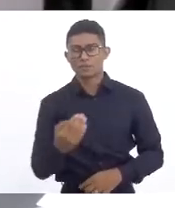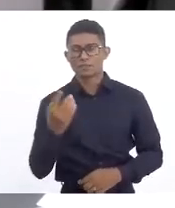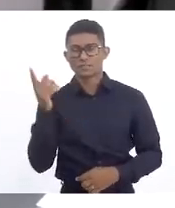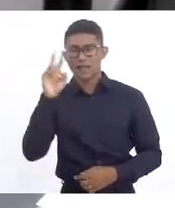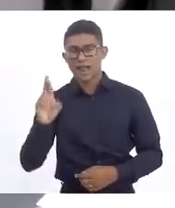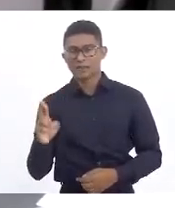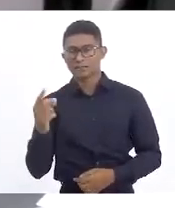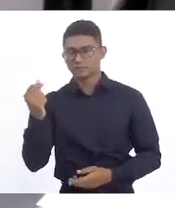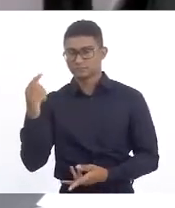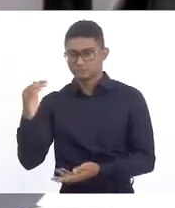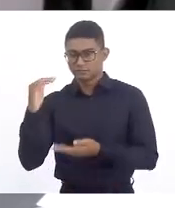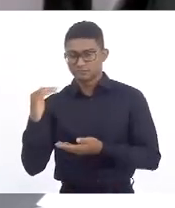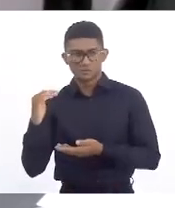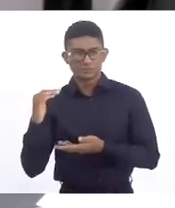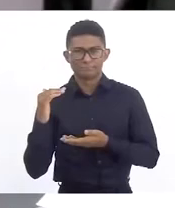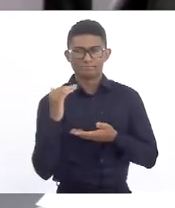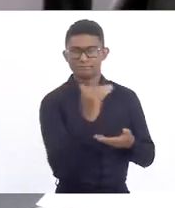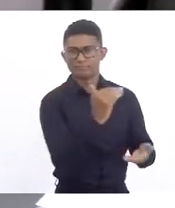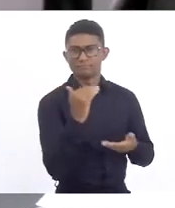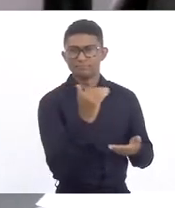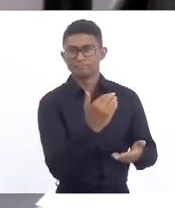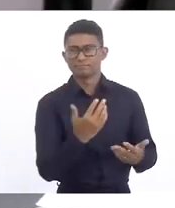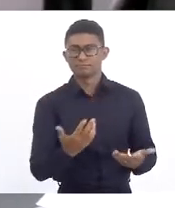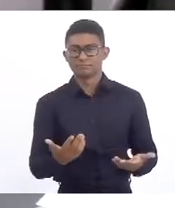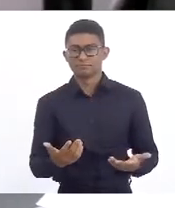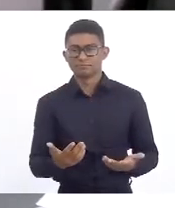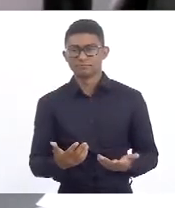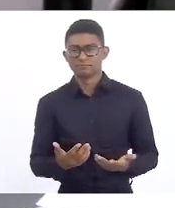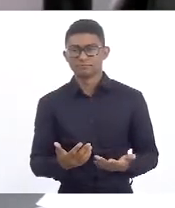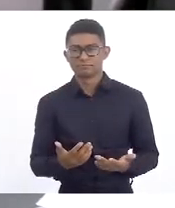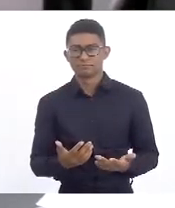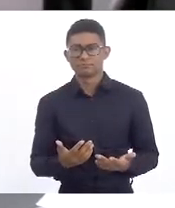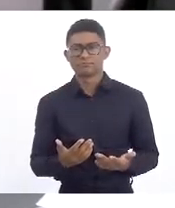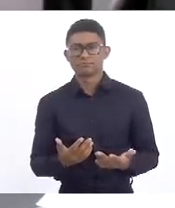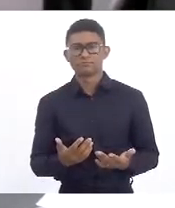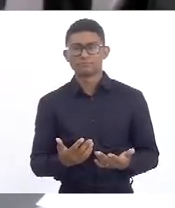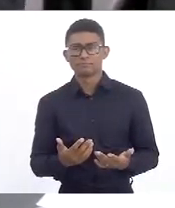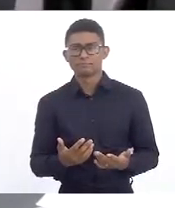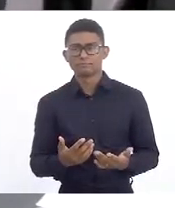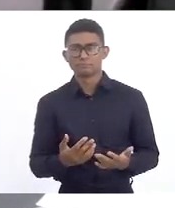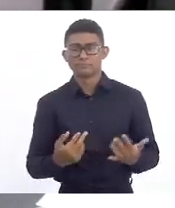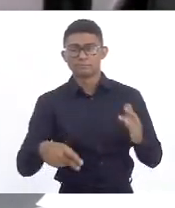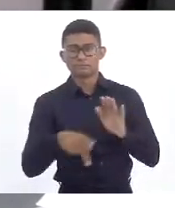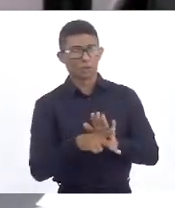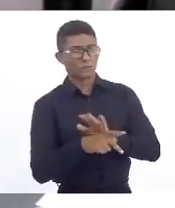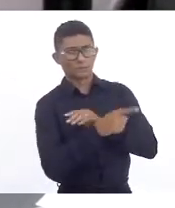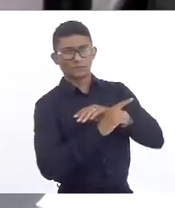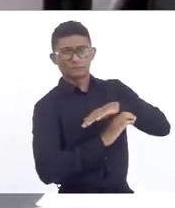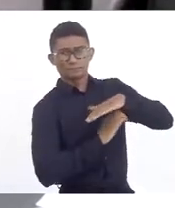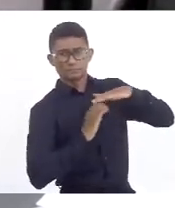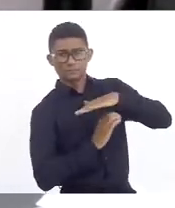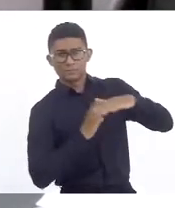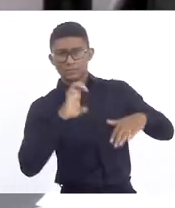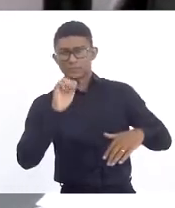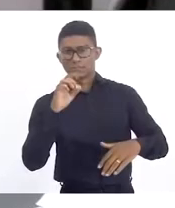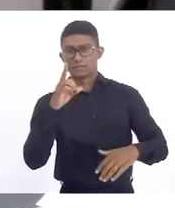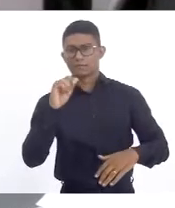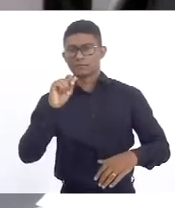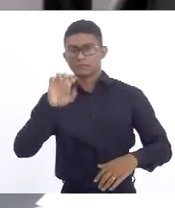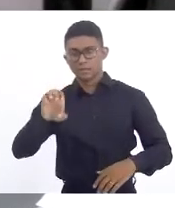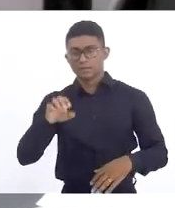investimentos do Tesouro e dos recursos oriundos da SEDAI, o governo tem